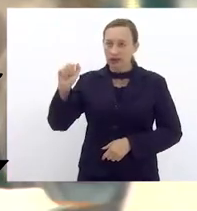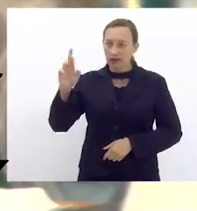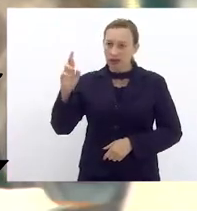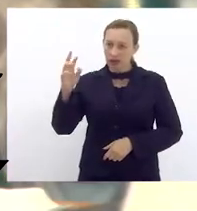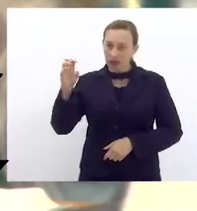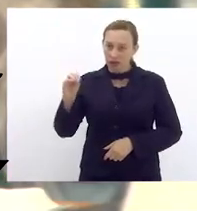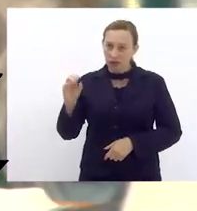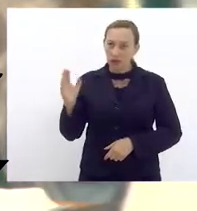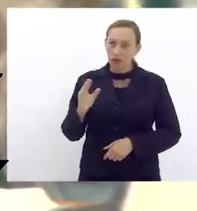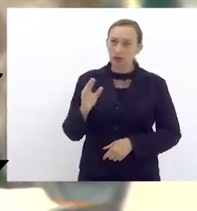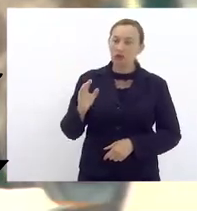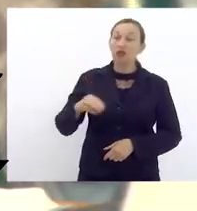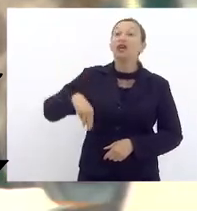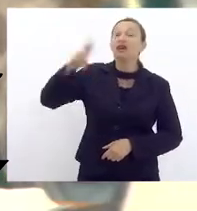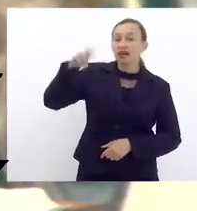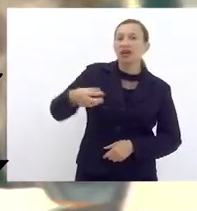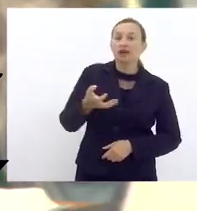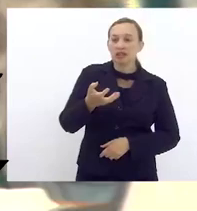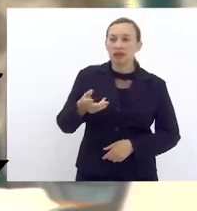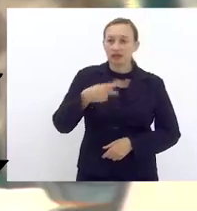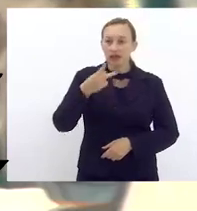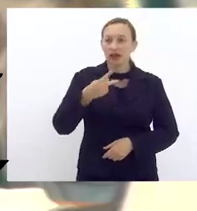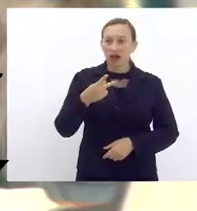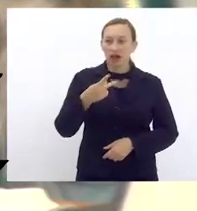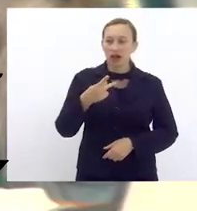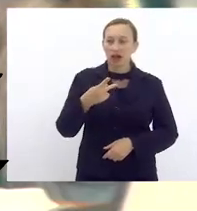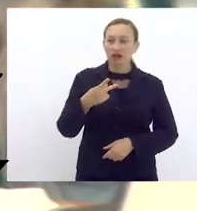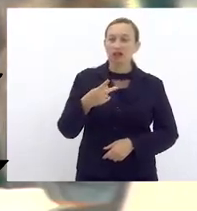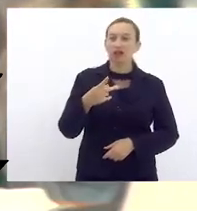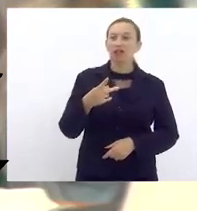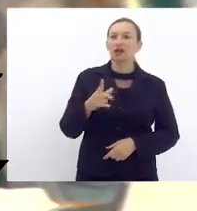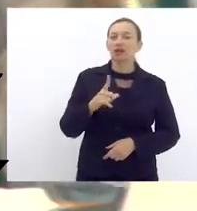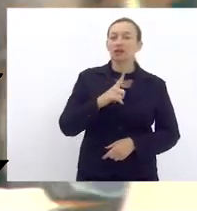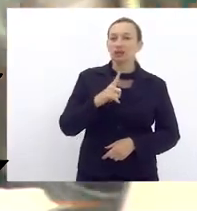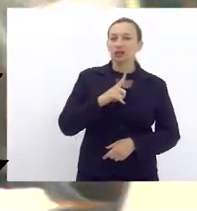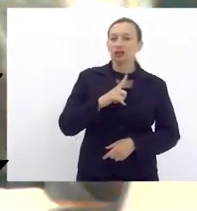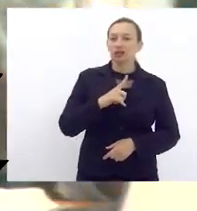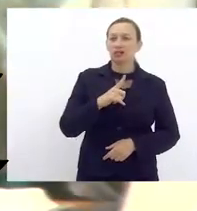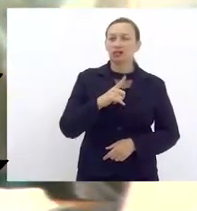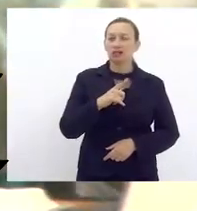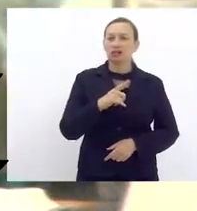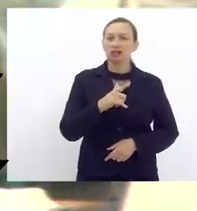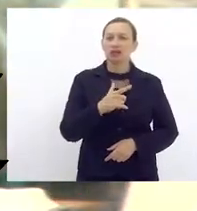quem quiser se inscrever se inscreva com a nossa Olga ni